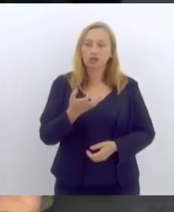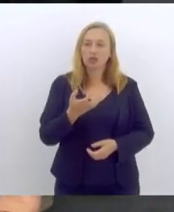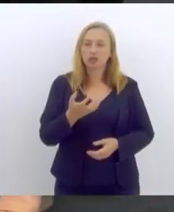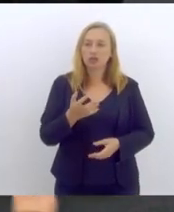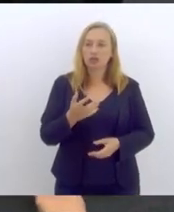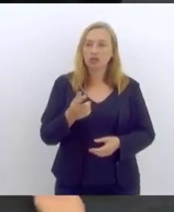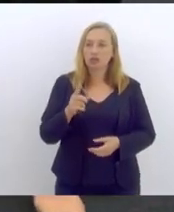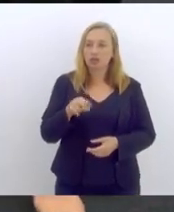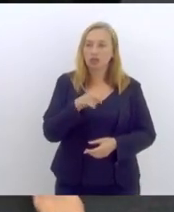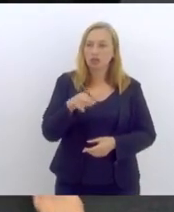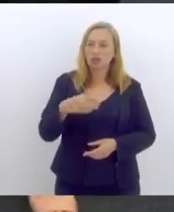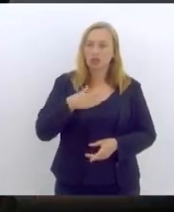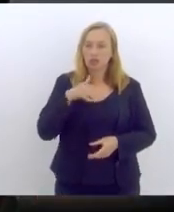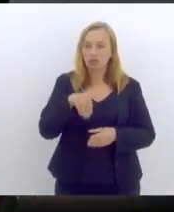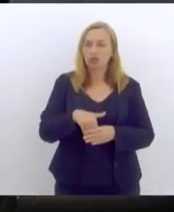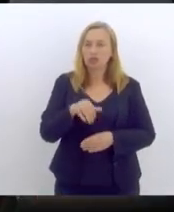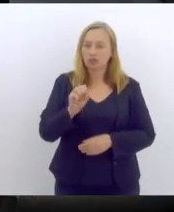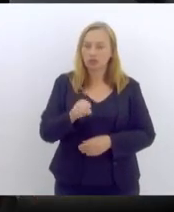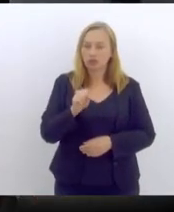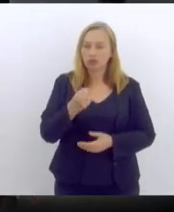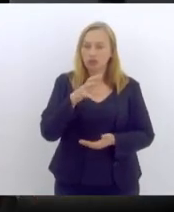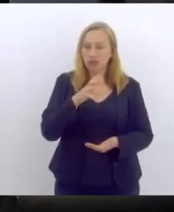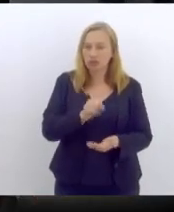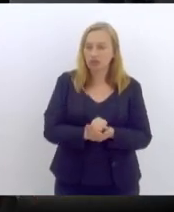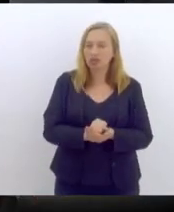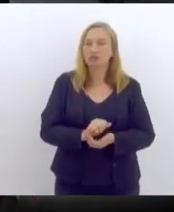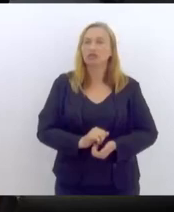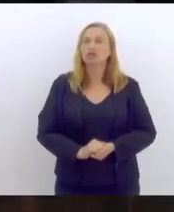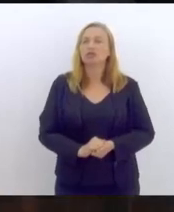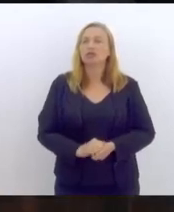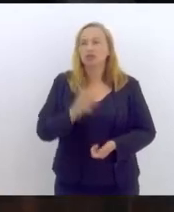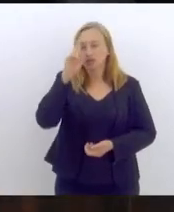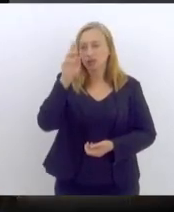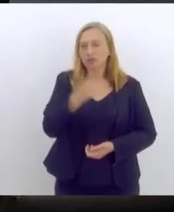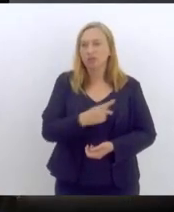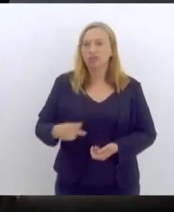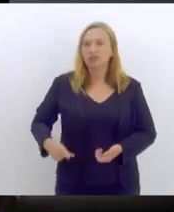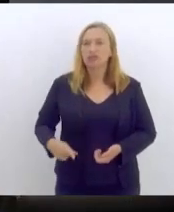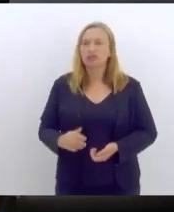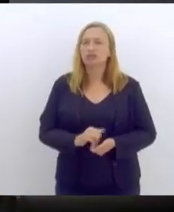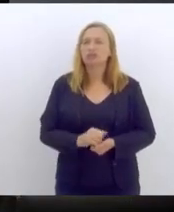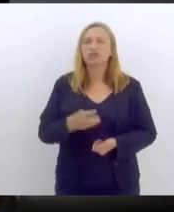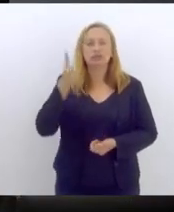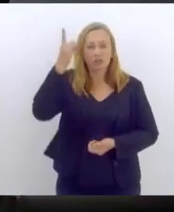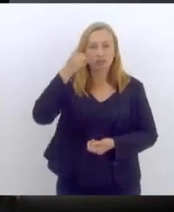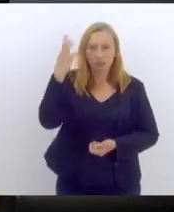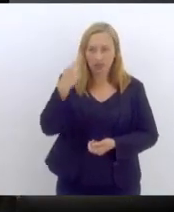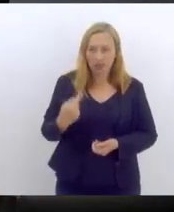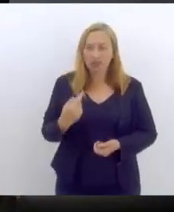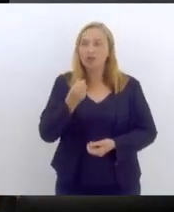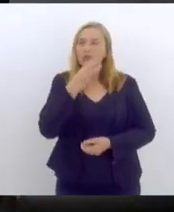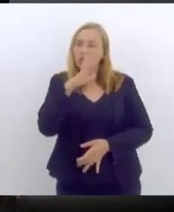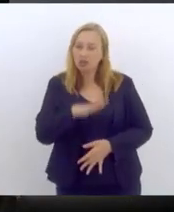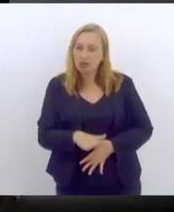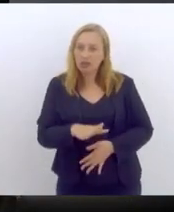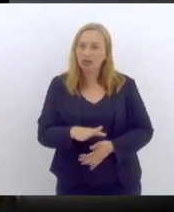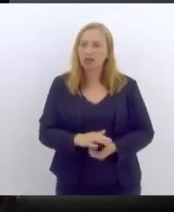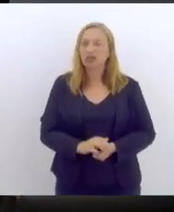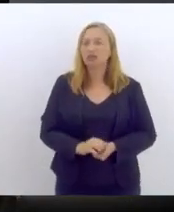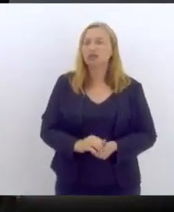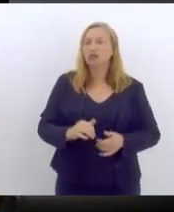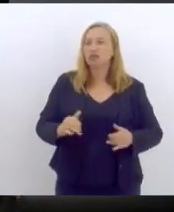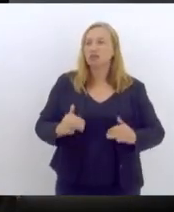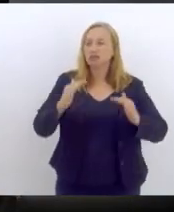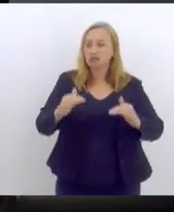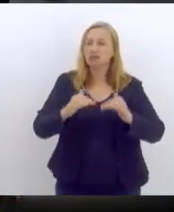votação. Está registrado, deputado Munir Neto. Senhor presidente. Deputada Renata Souza. Boa tarde,